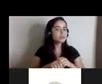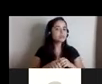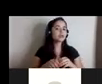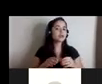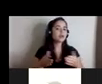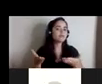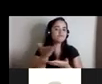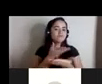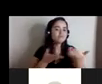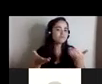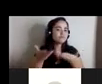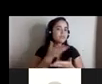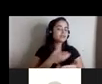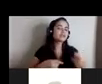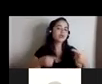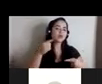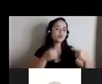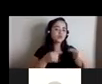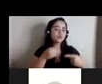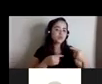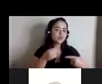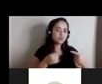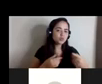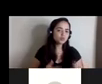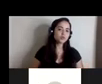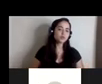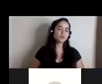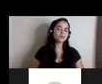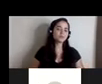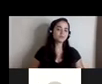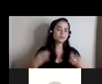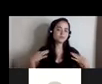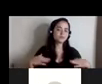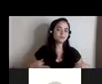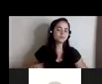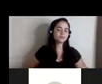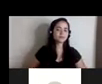de discussão, de debate. Esse é um momento único.